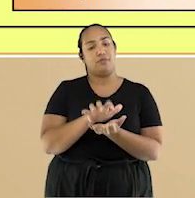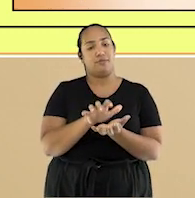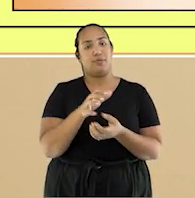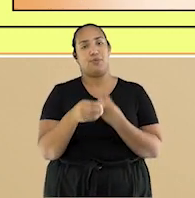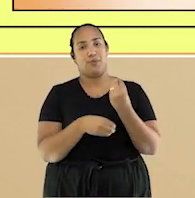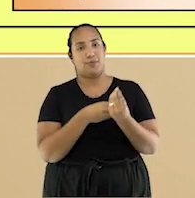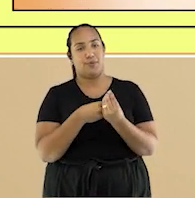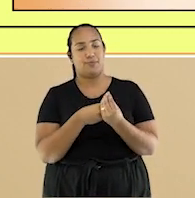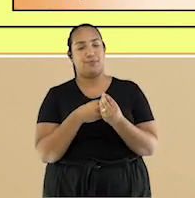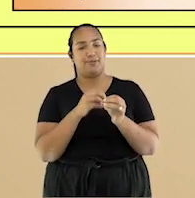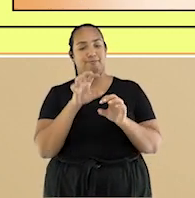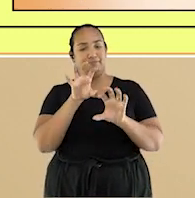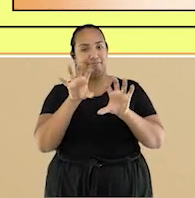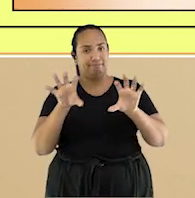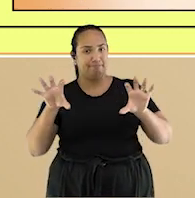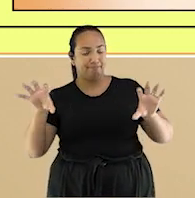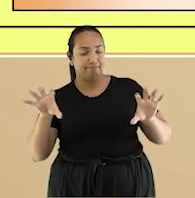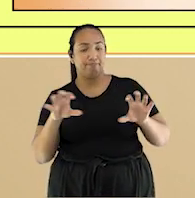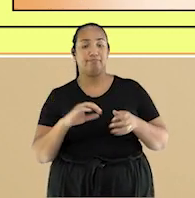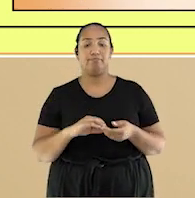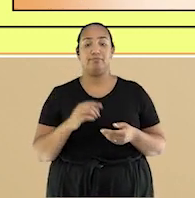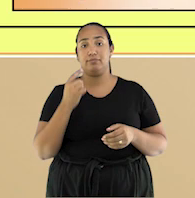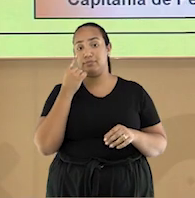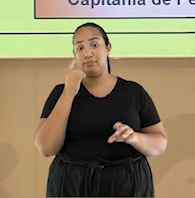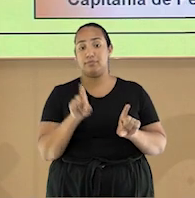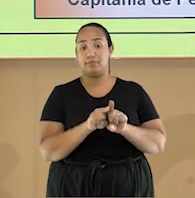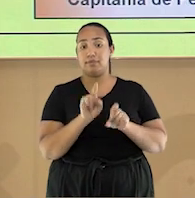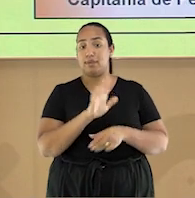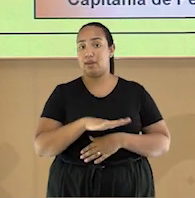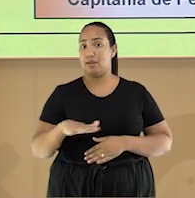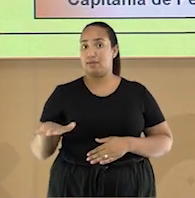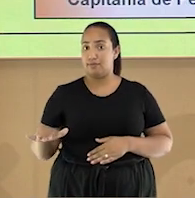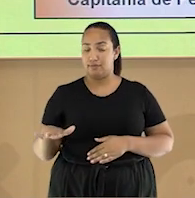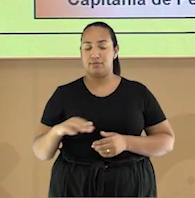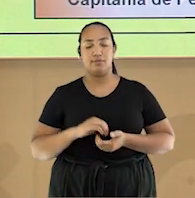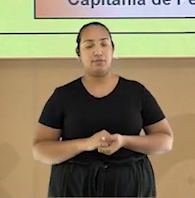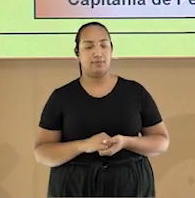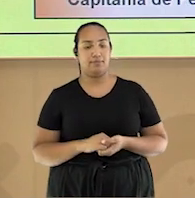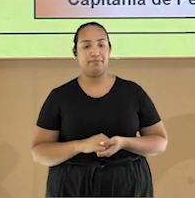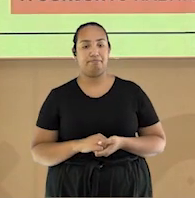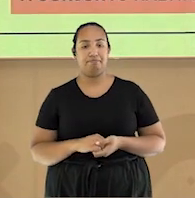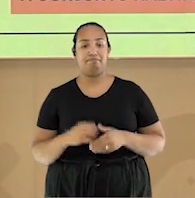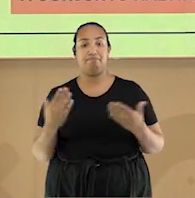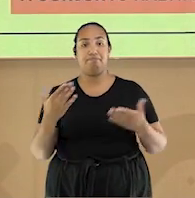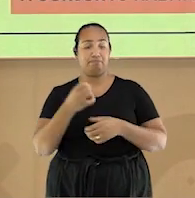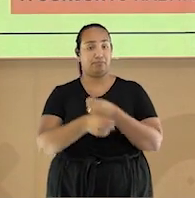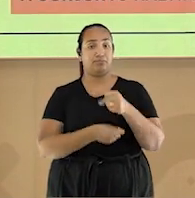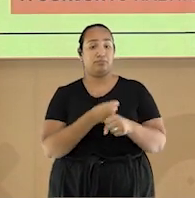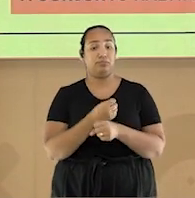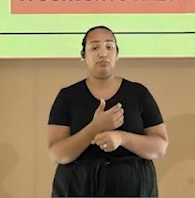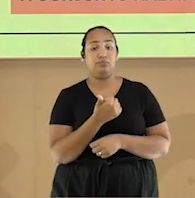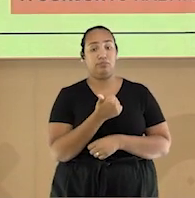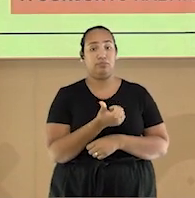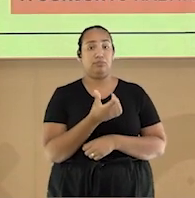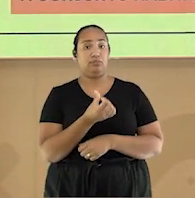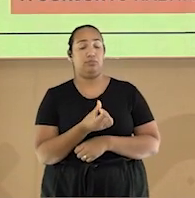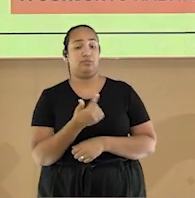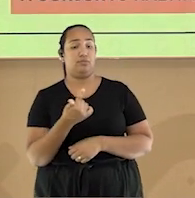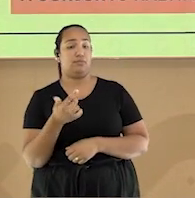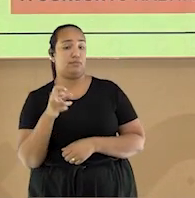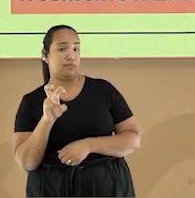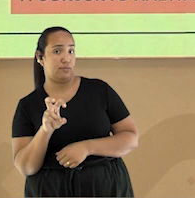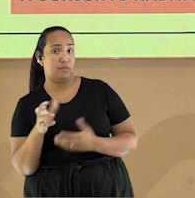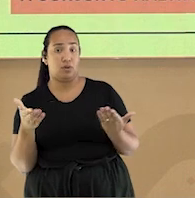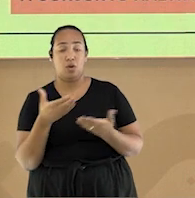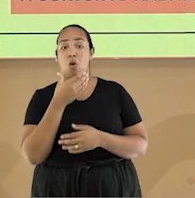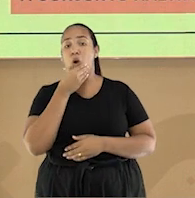geográfica, e aqui a infância de Zumbi dos Palmares. Alguns anos depois, Em 1675, Zumbi